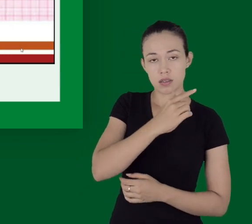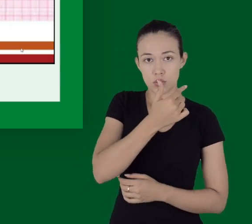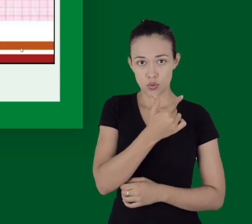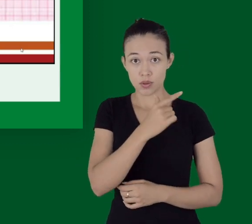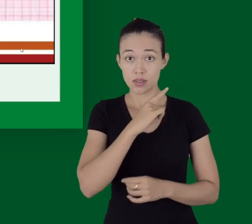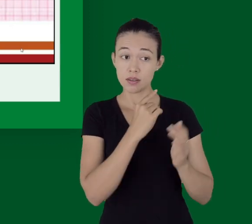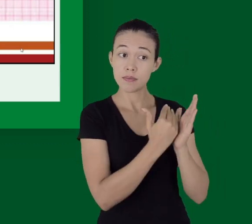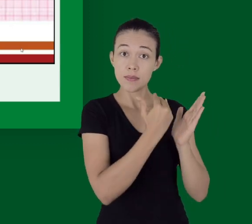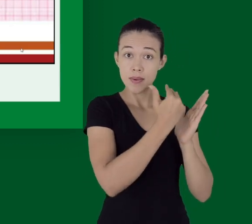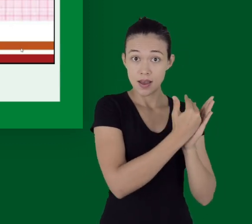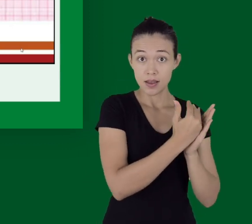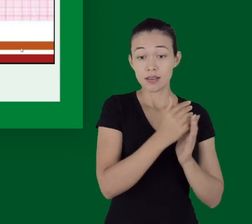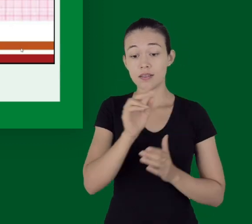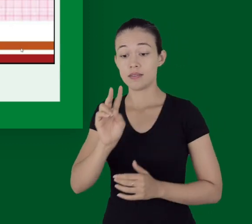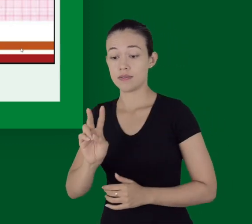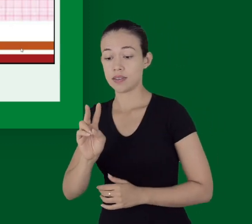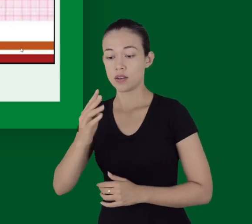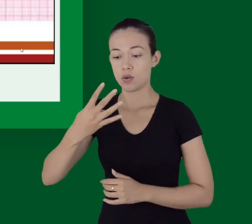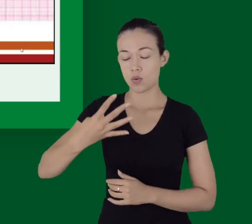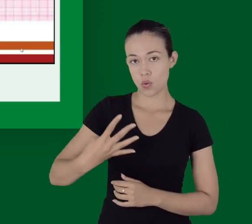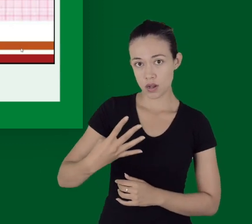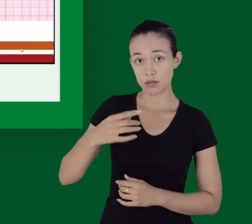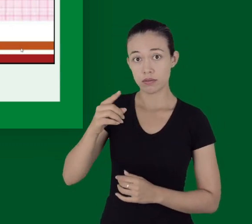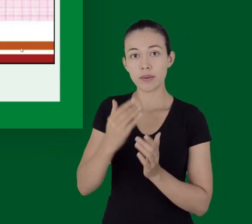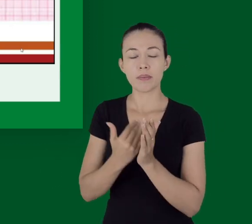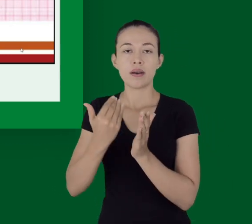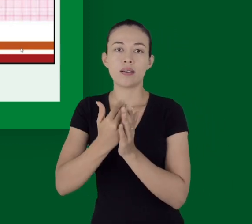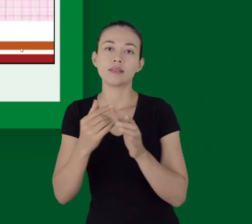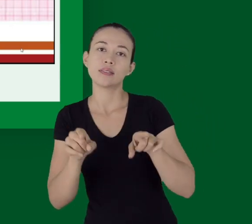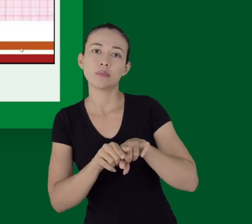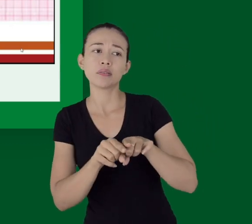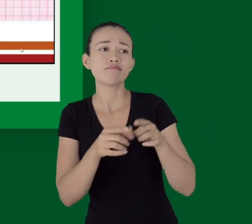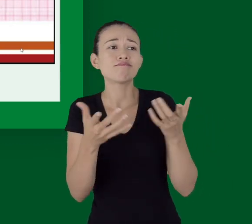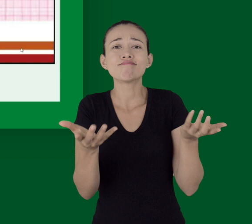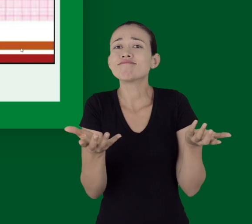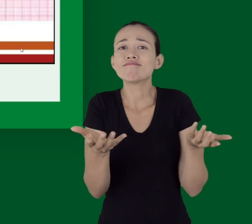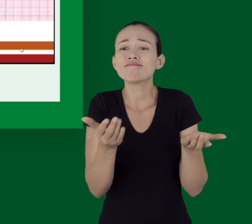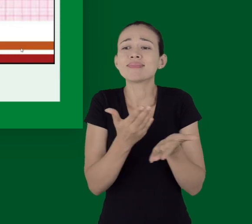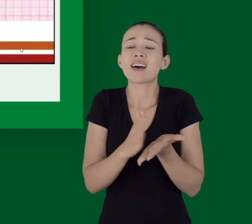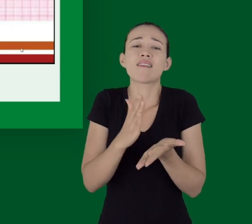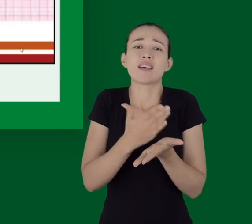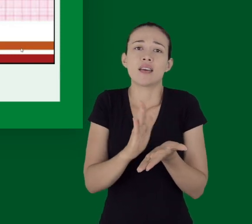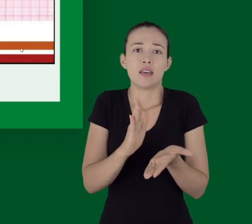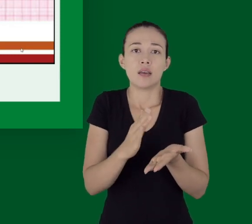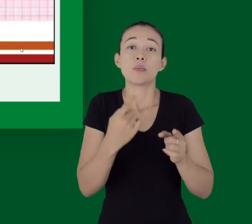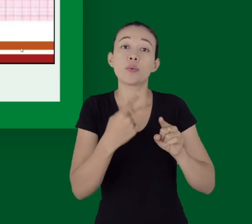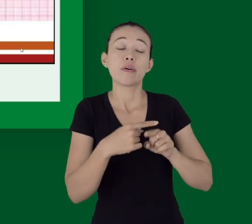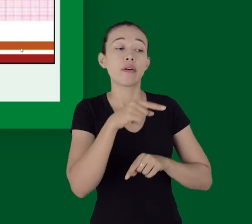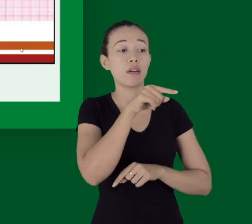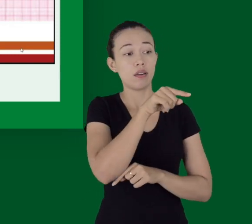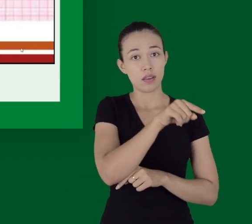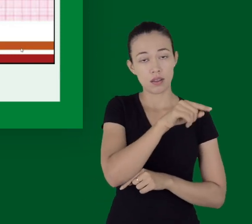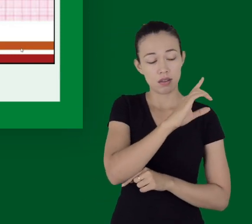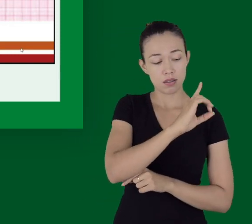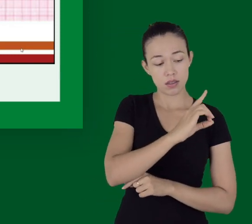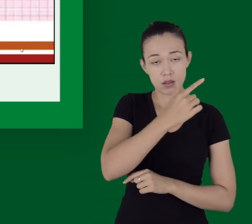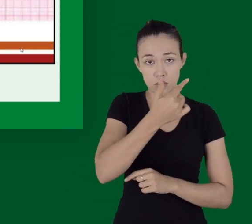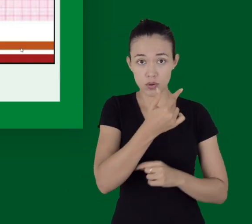isolado e um supra em V4. Porque o D2, ele vê a parede inferior. E o V4 vê a parede anterior.